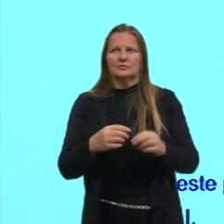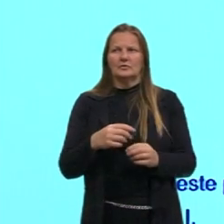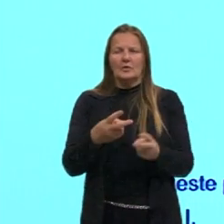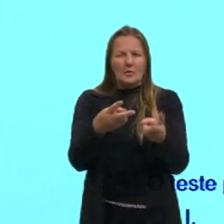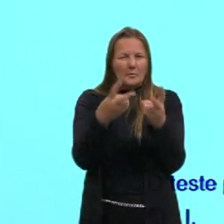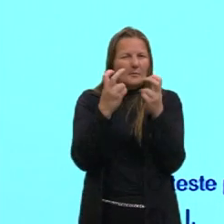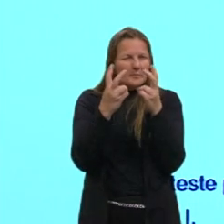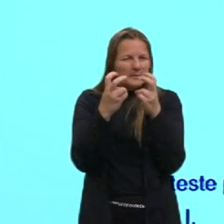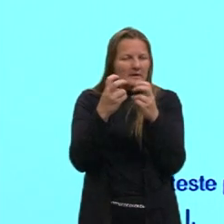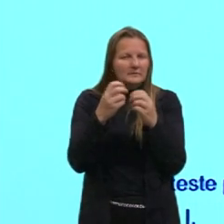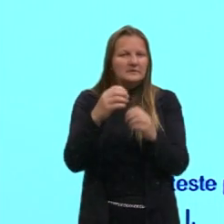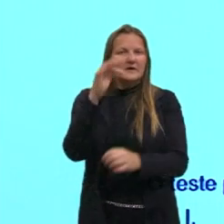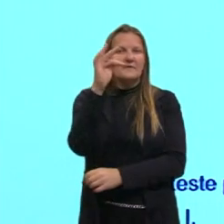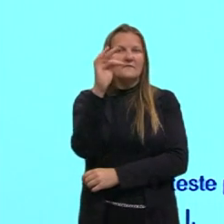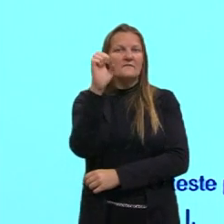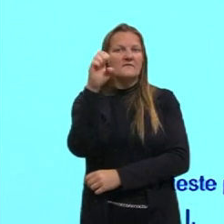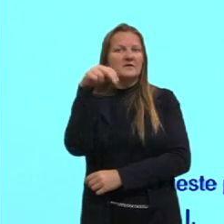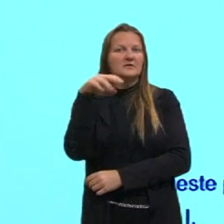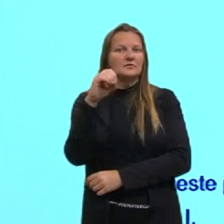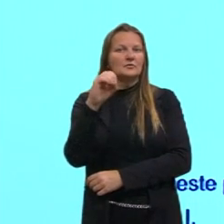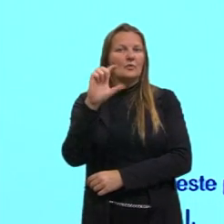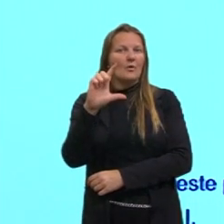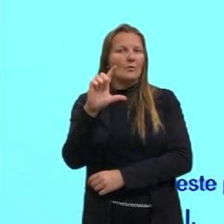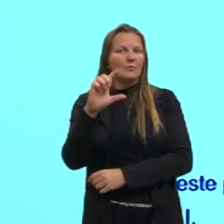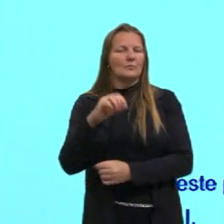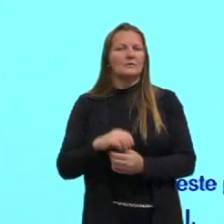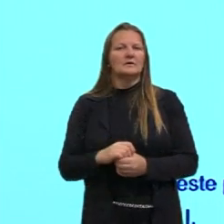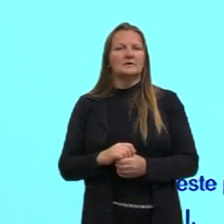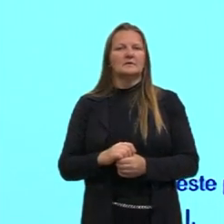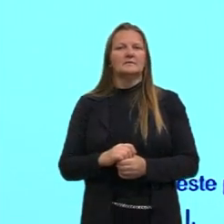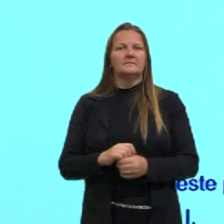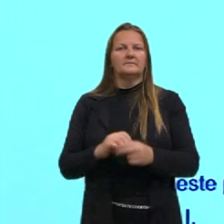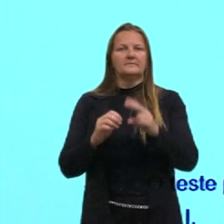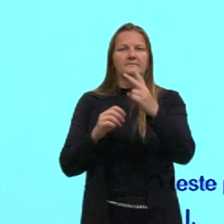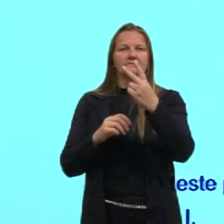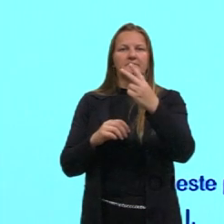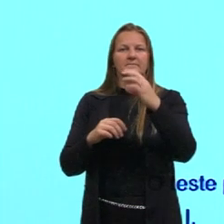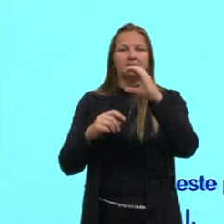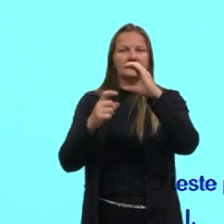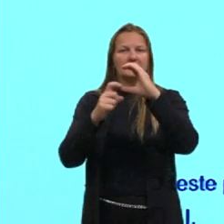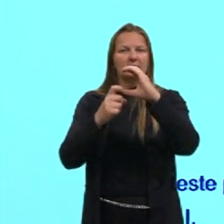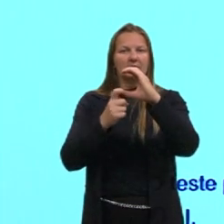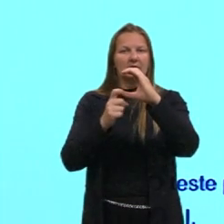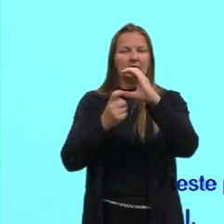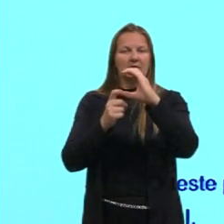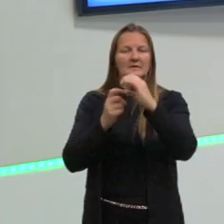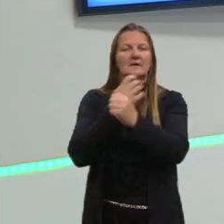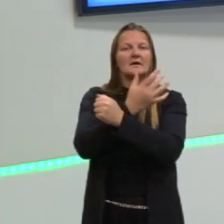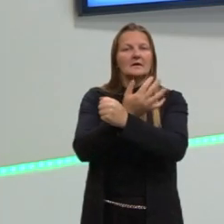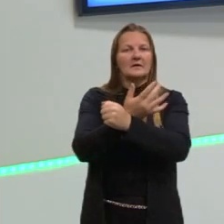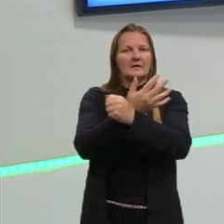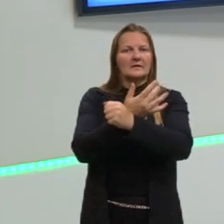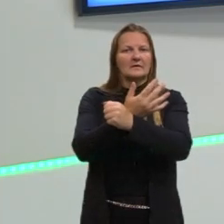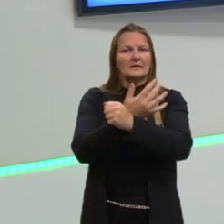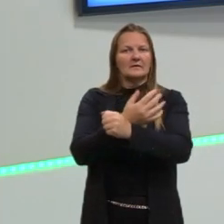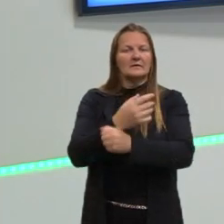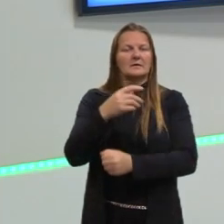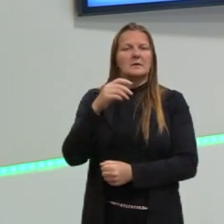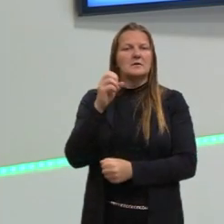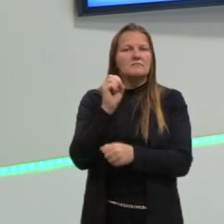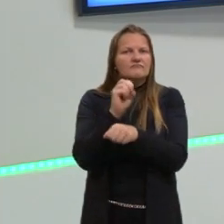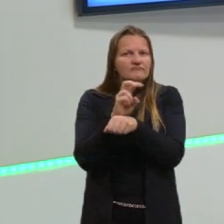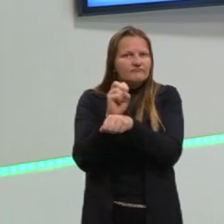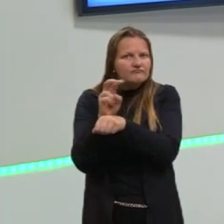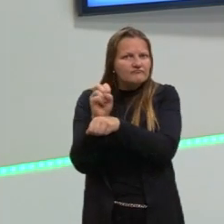ó um fenol o fenol tem caráter ácido então o meu pesticida que foi